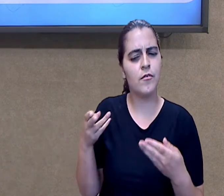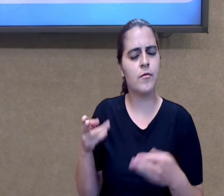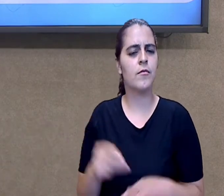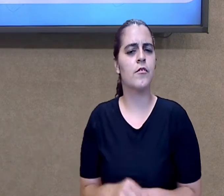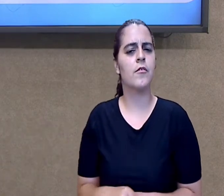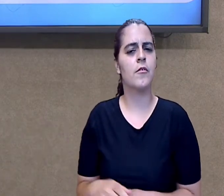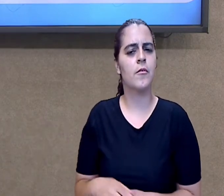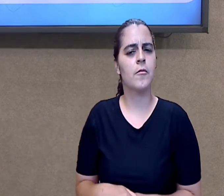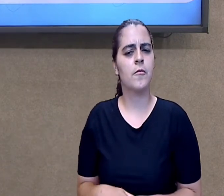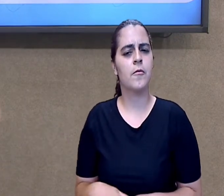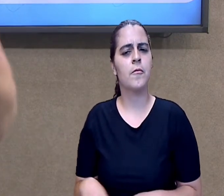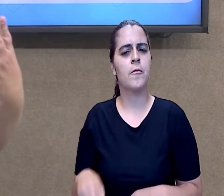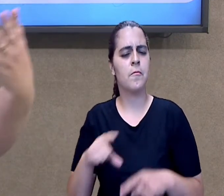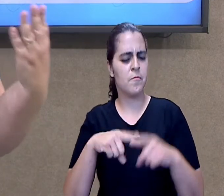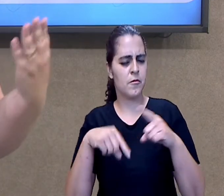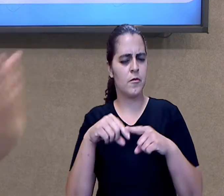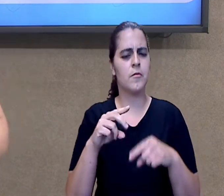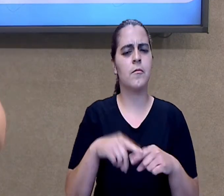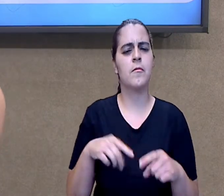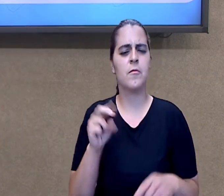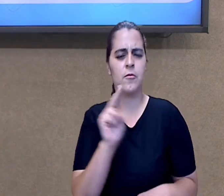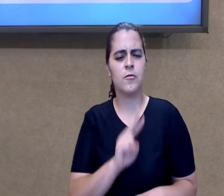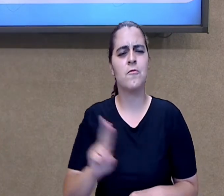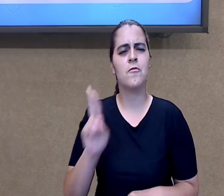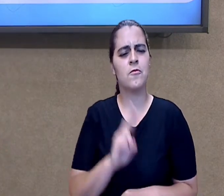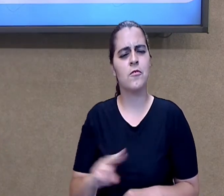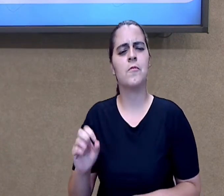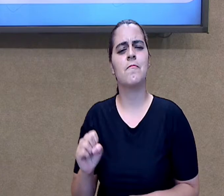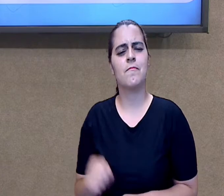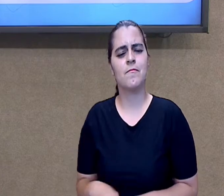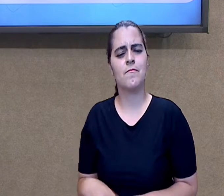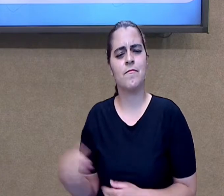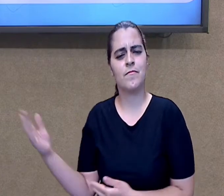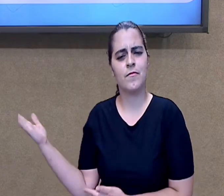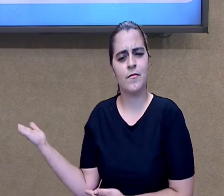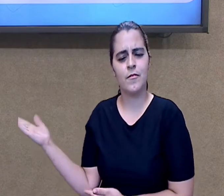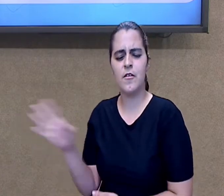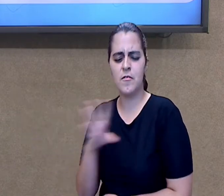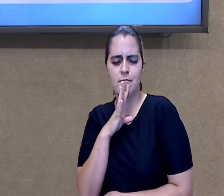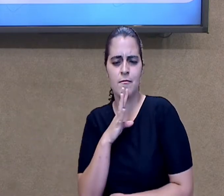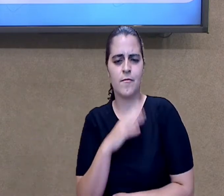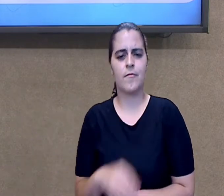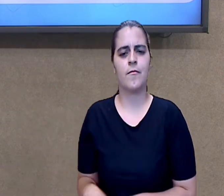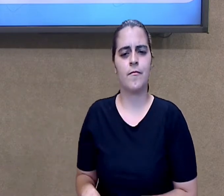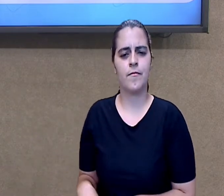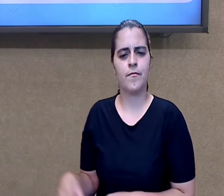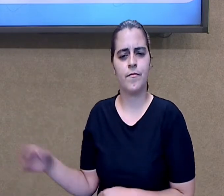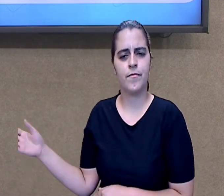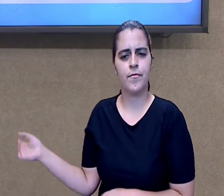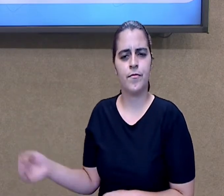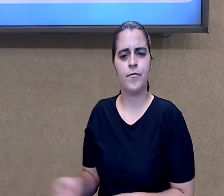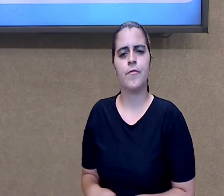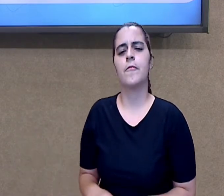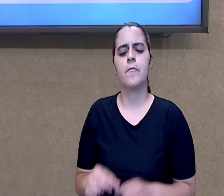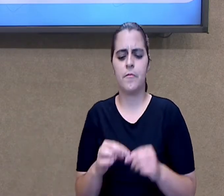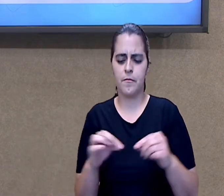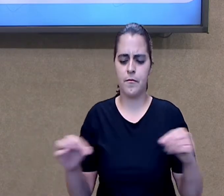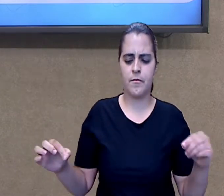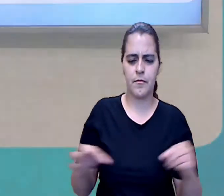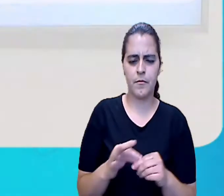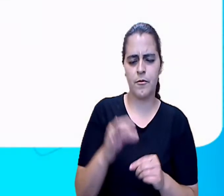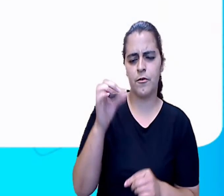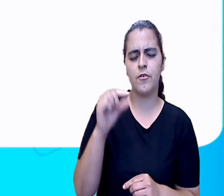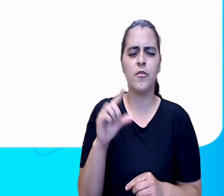vocês, um material que nós utilizamos bastante. Então vamos lá conhecê-lo? E para se medir